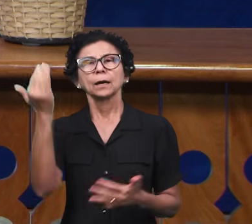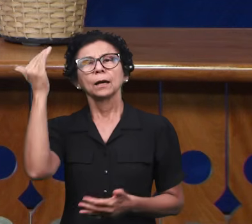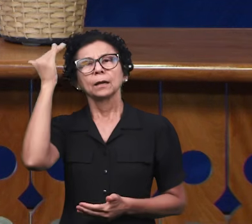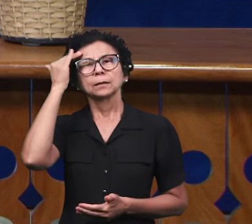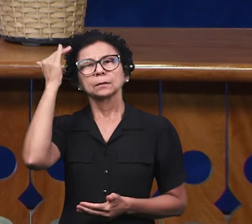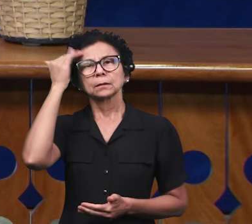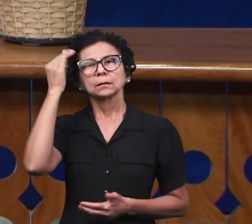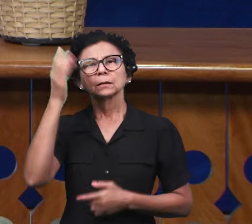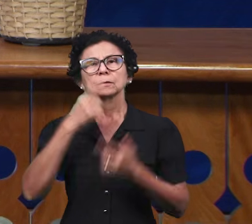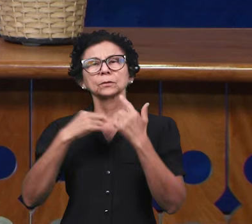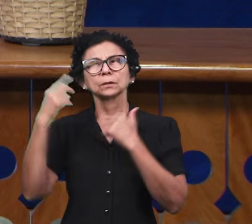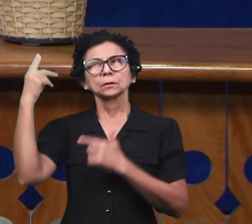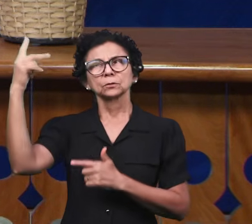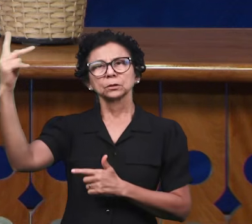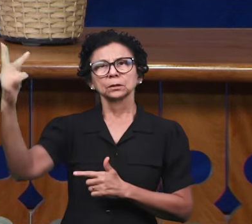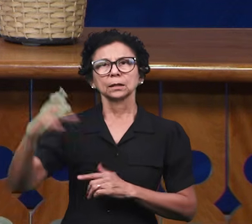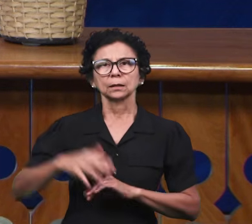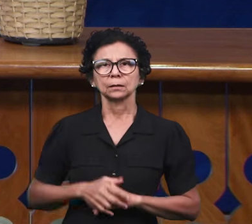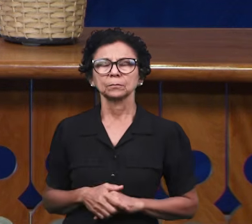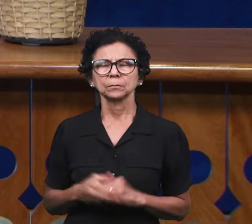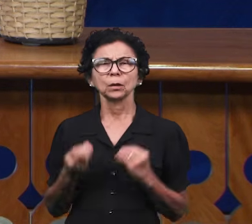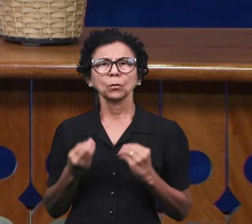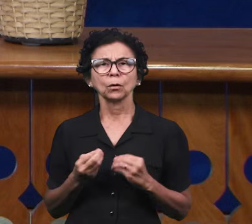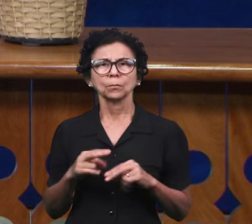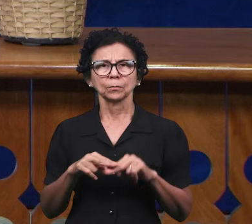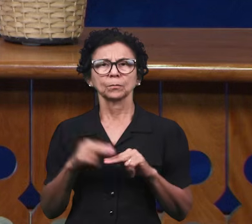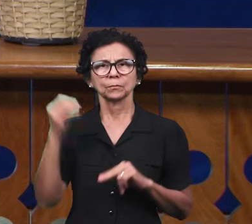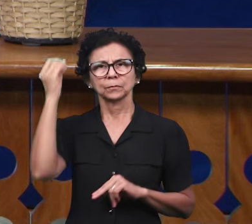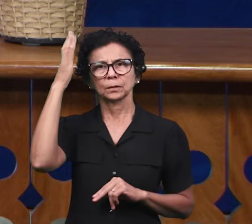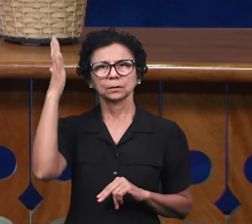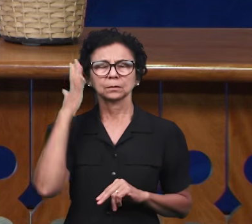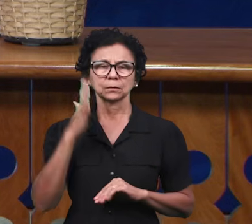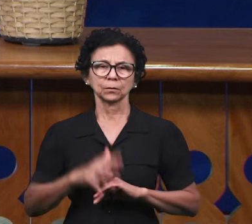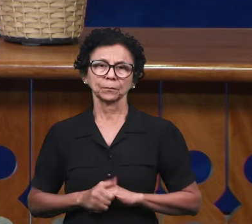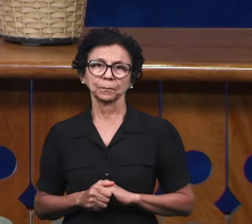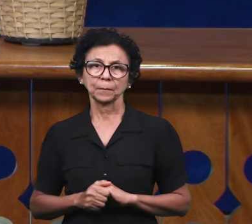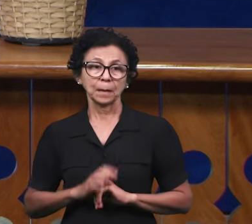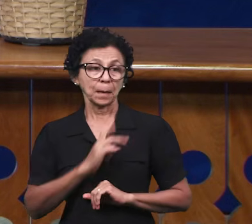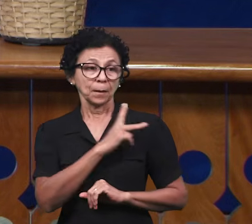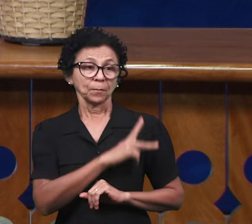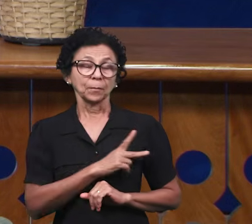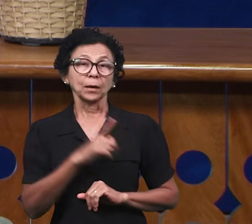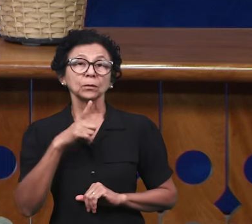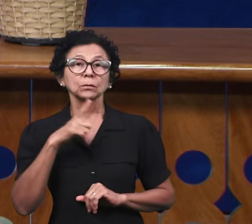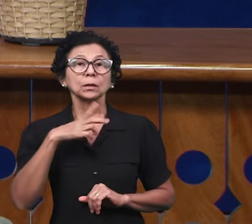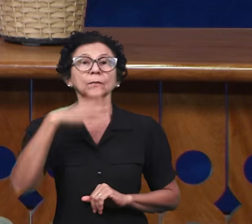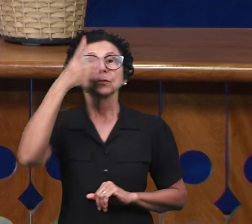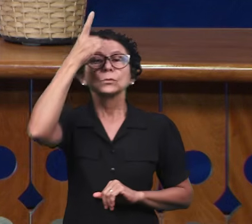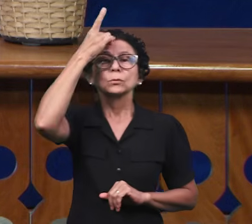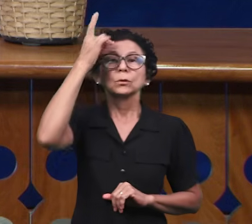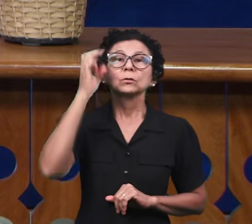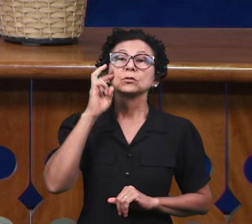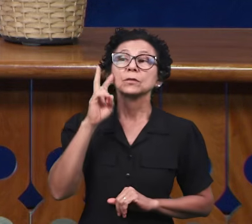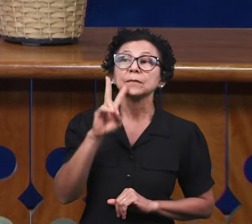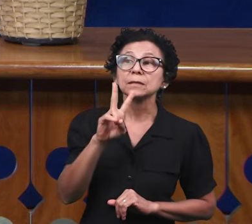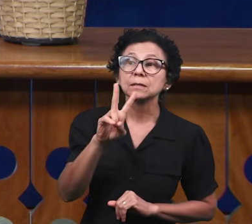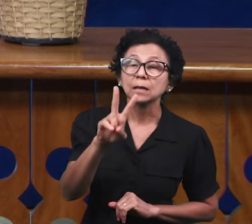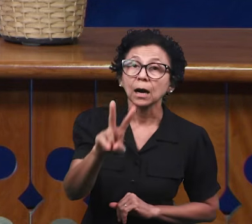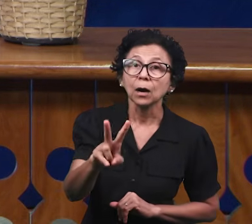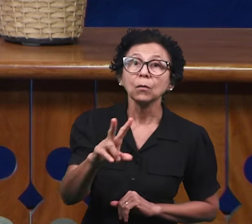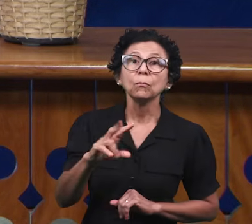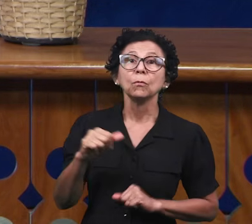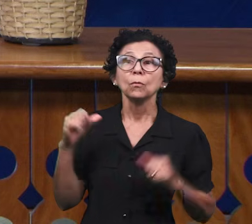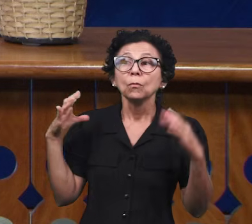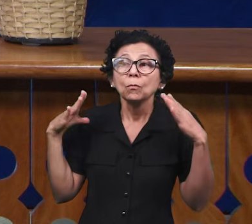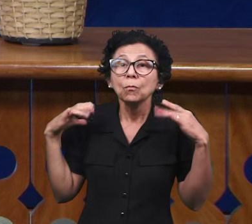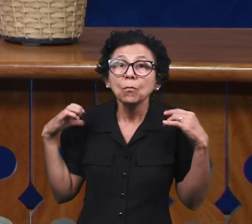para ele. Só alcançamos isso com a revelação. Paulo entregou a visão do anjo ali, mesmo uma visão em um momento difícil,